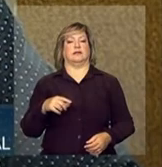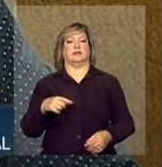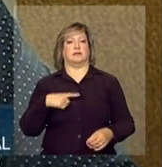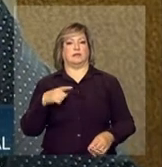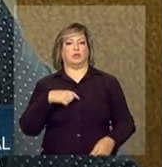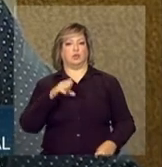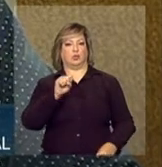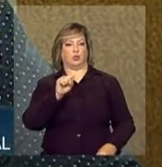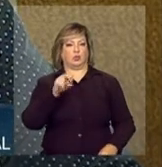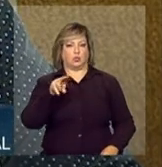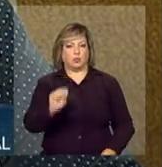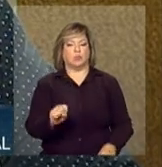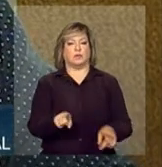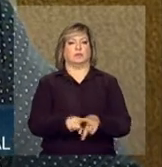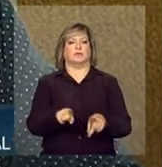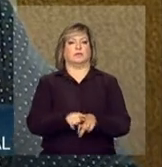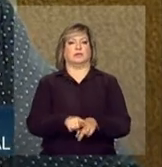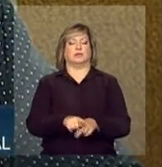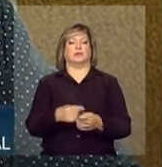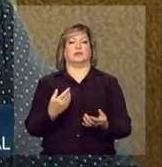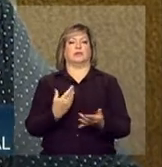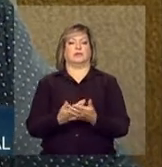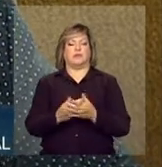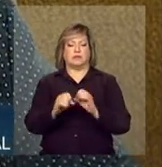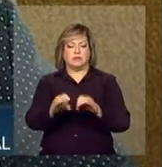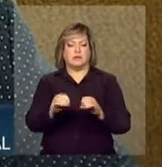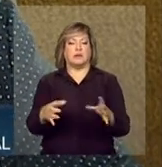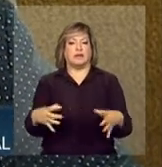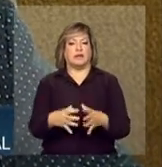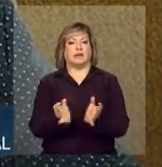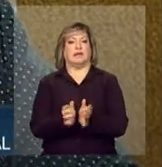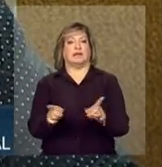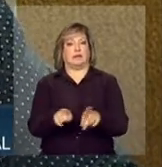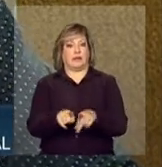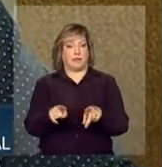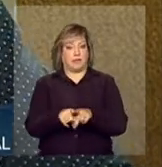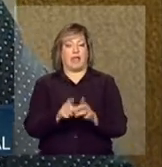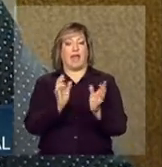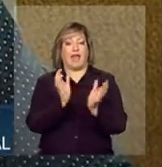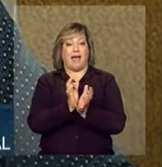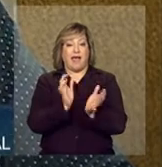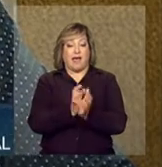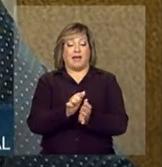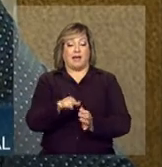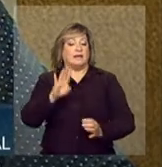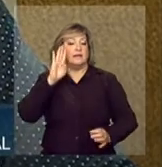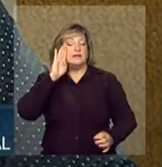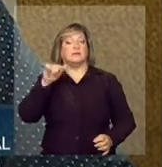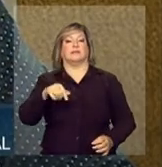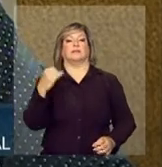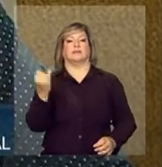de Educação, em várias áreas que são exatamente áreas que têm impacto